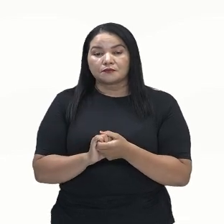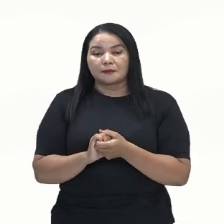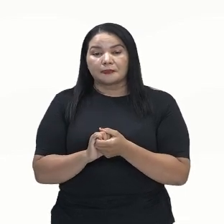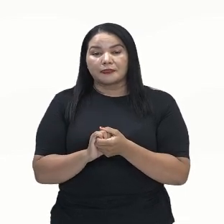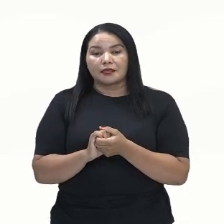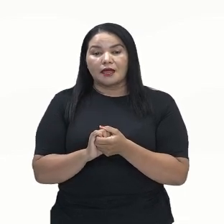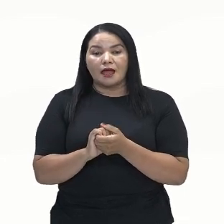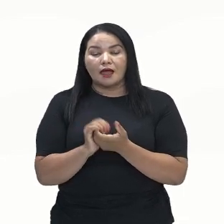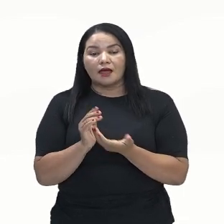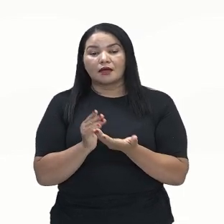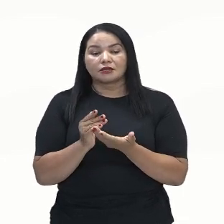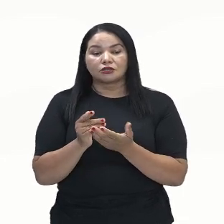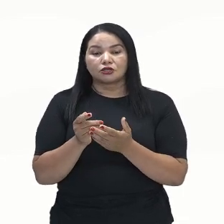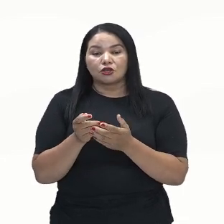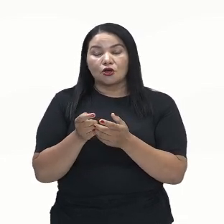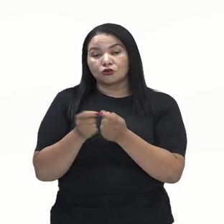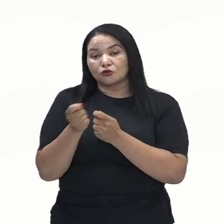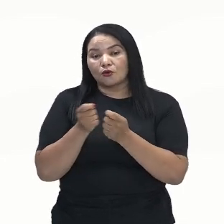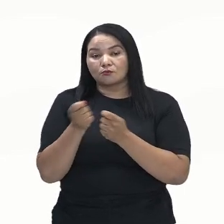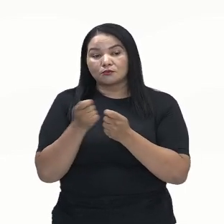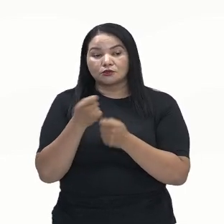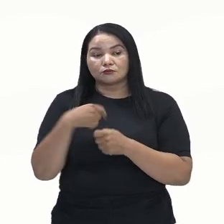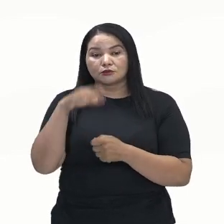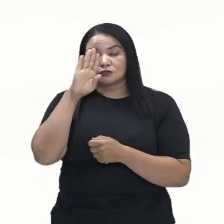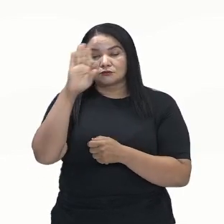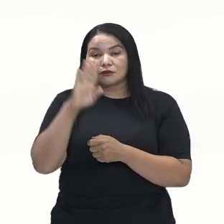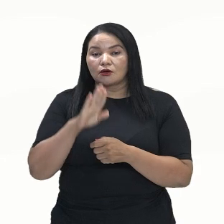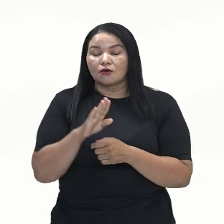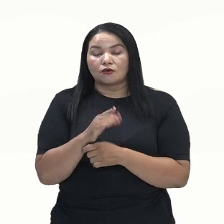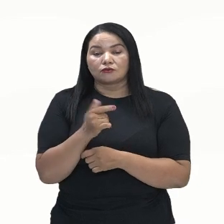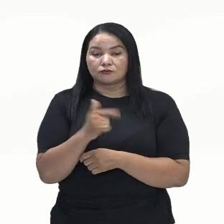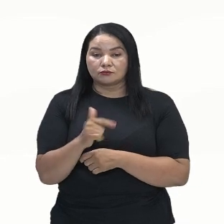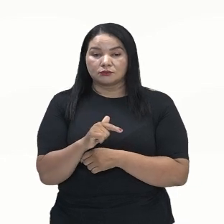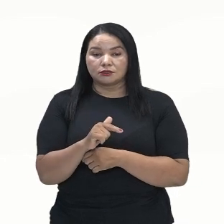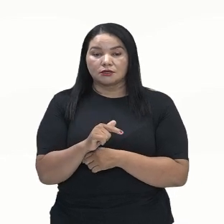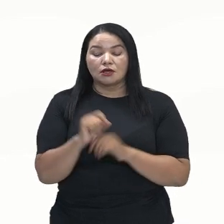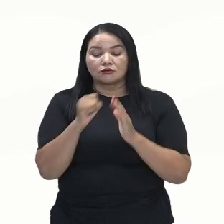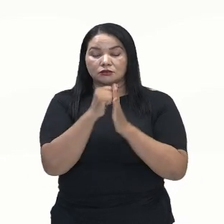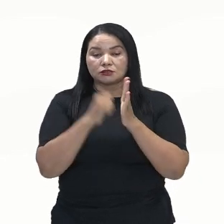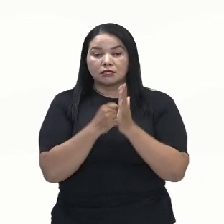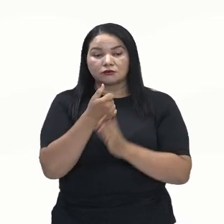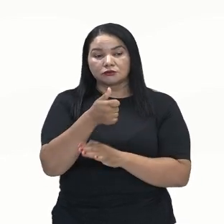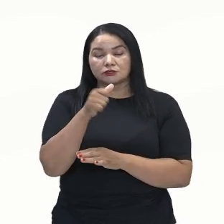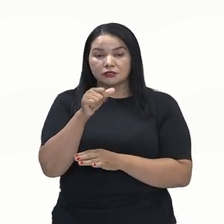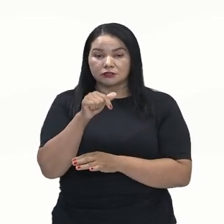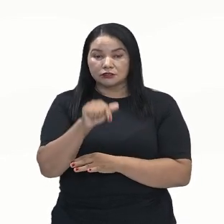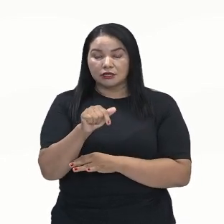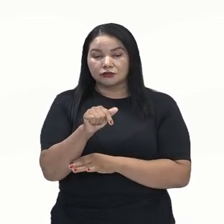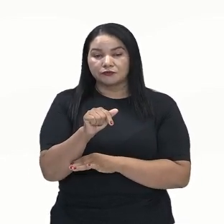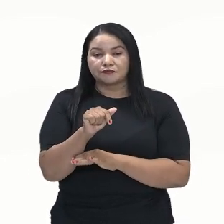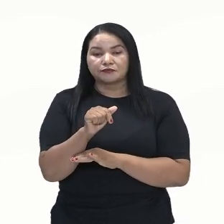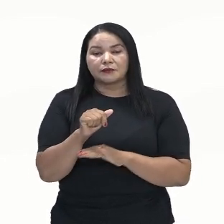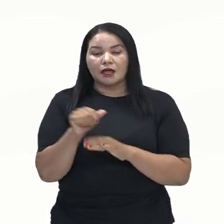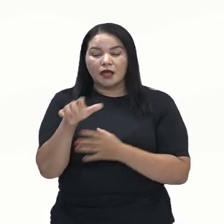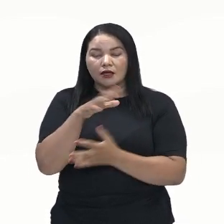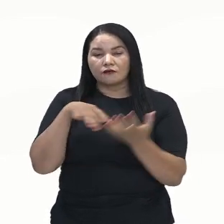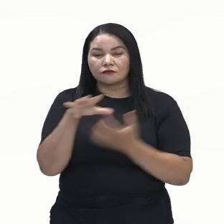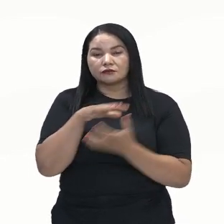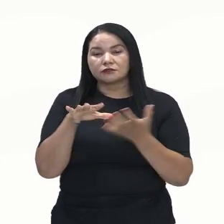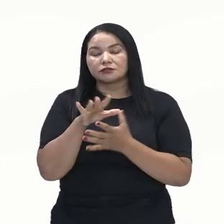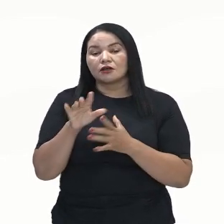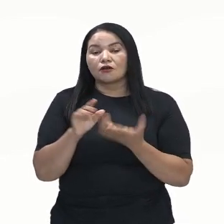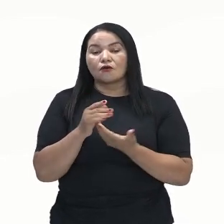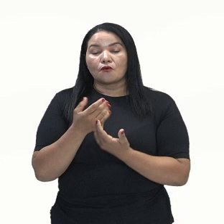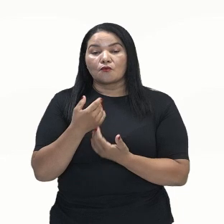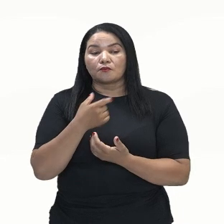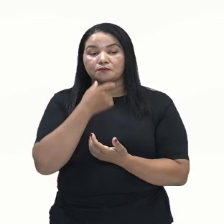nação absolutista. Lá no século XVII, com a Revolução Gloriosa, o parlamento tirou o